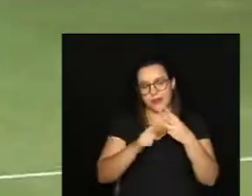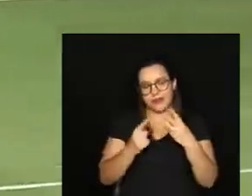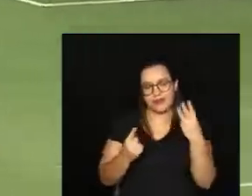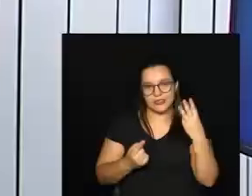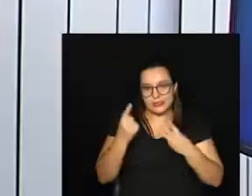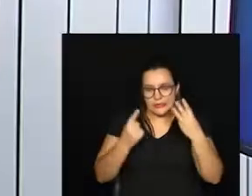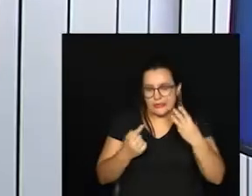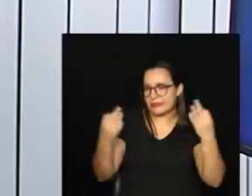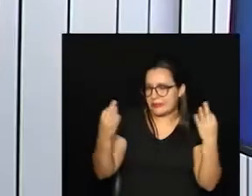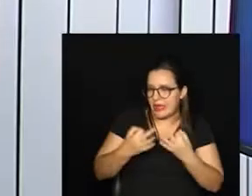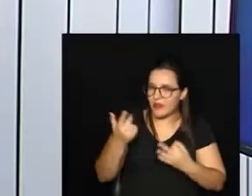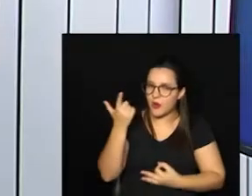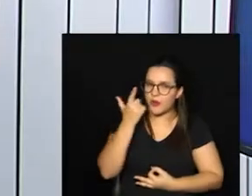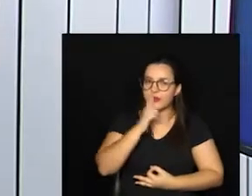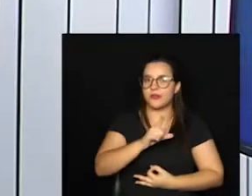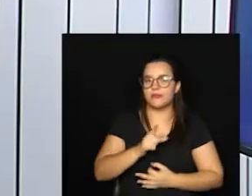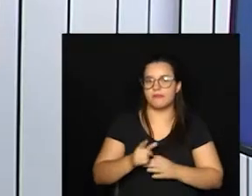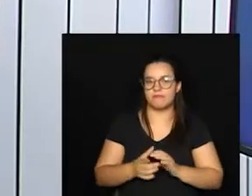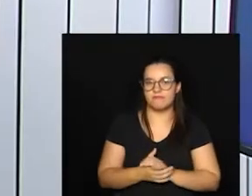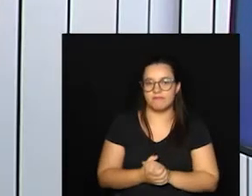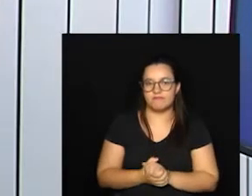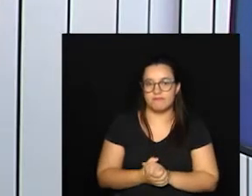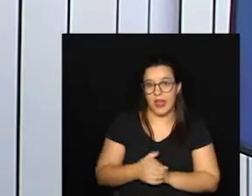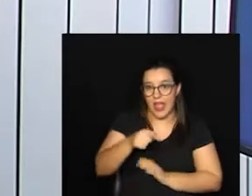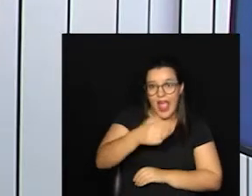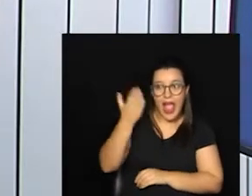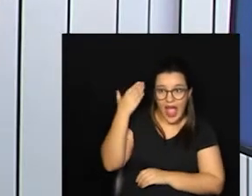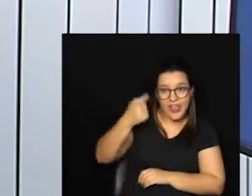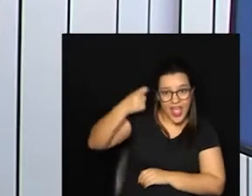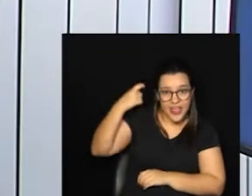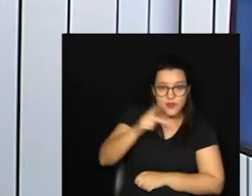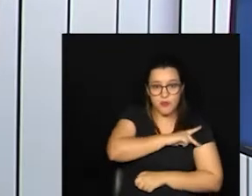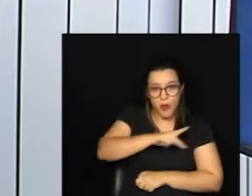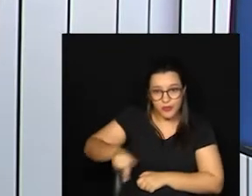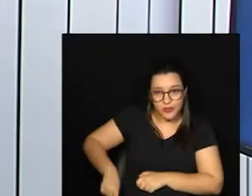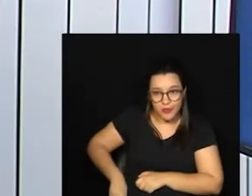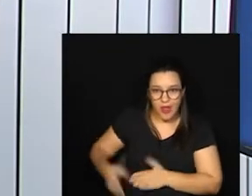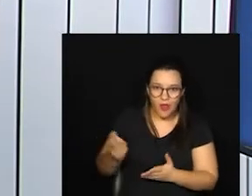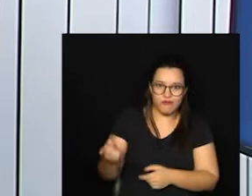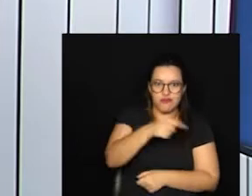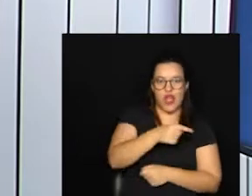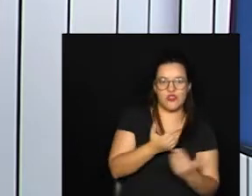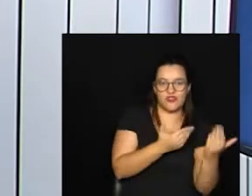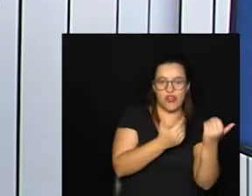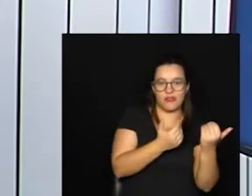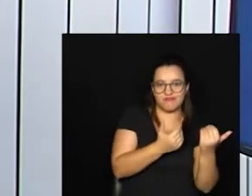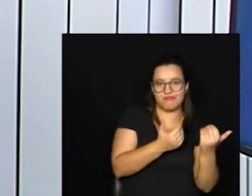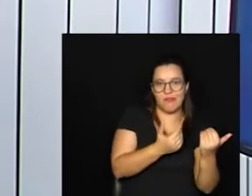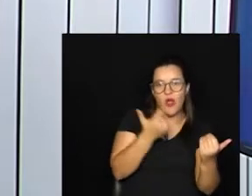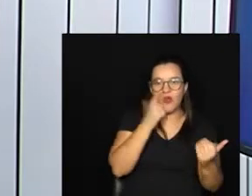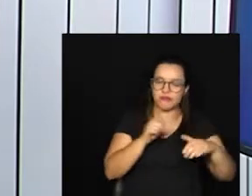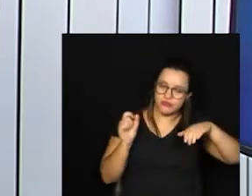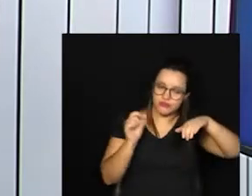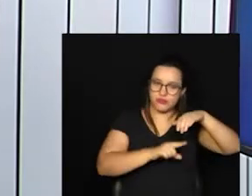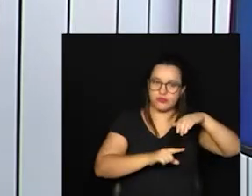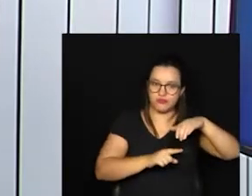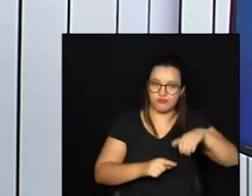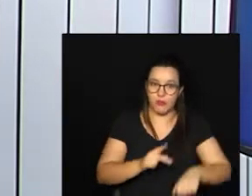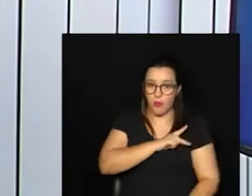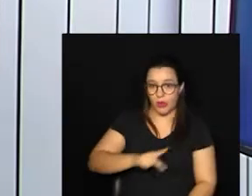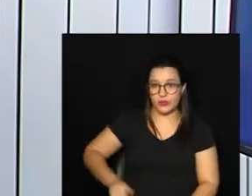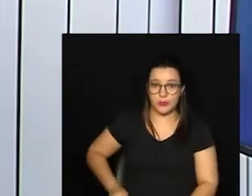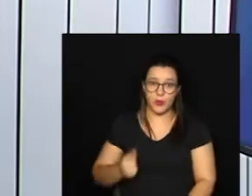bem marcado e o João Paulo, ex-jogador pontepretano, foi para a cobrança e finalizou o placar. Ponte Preta